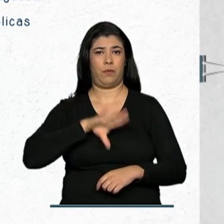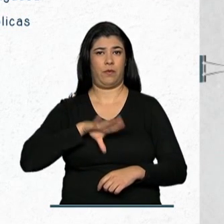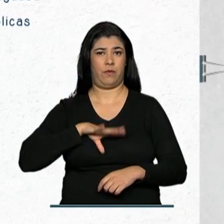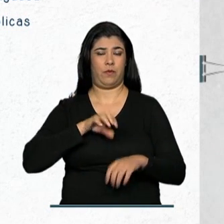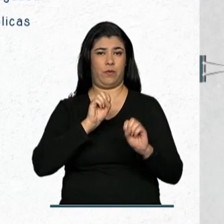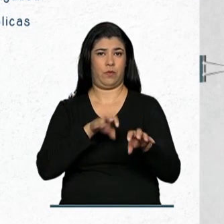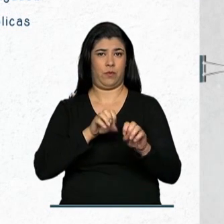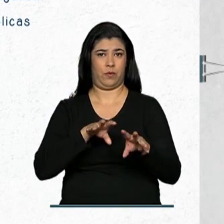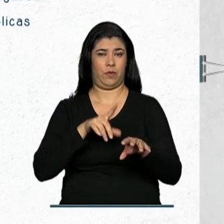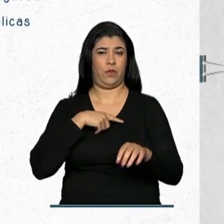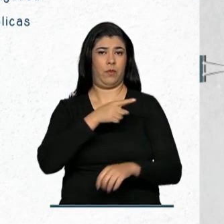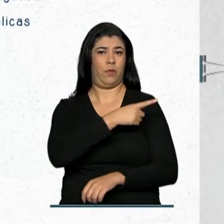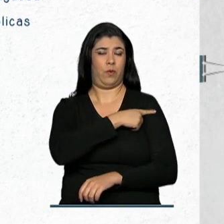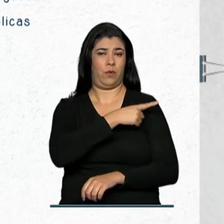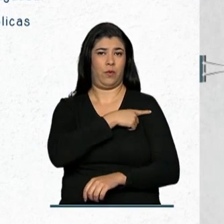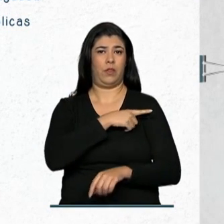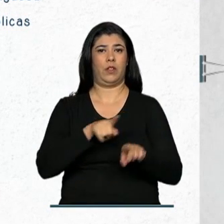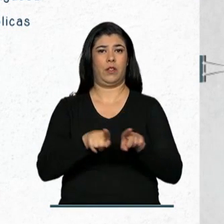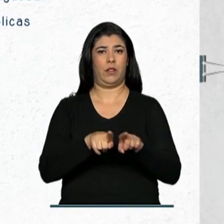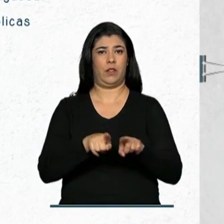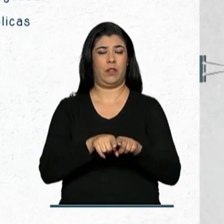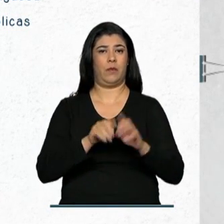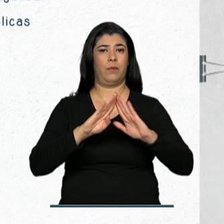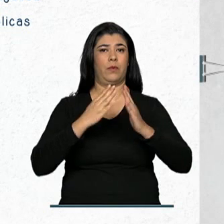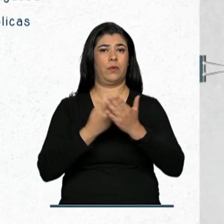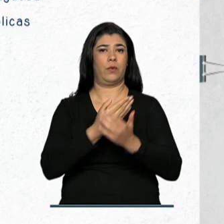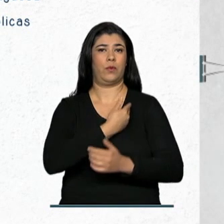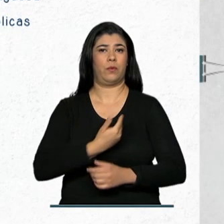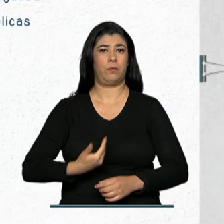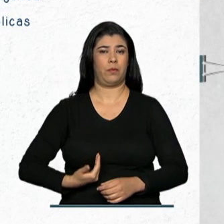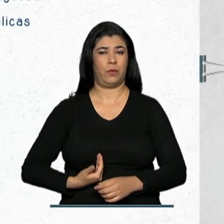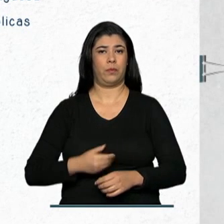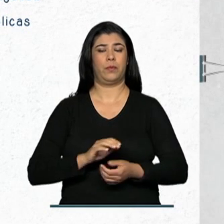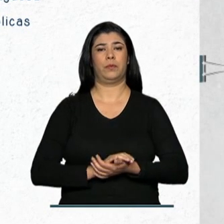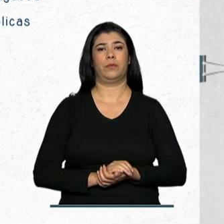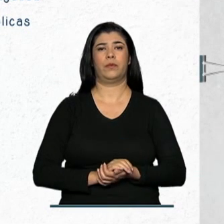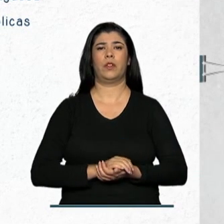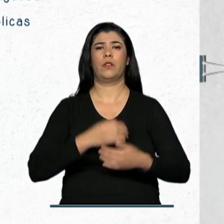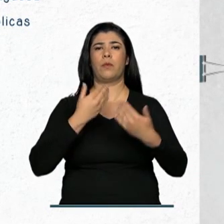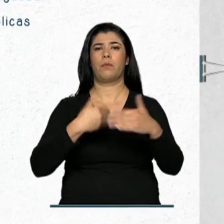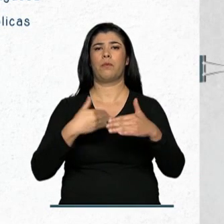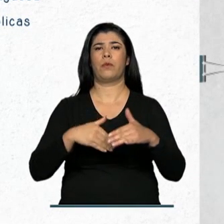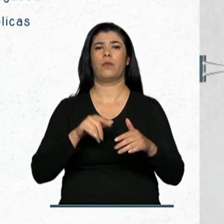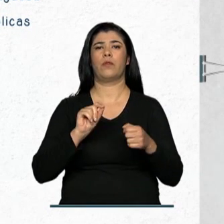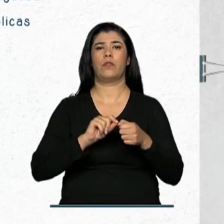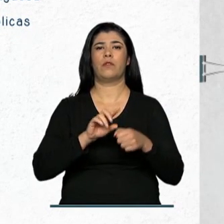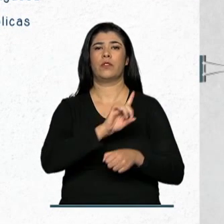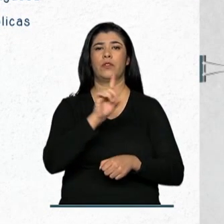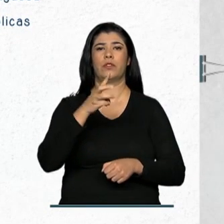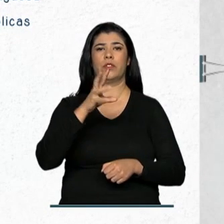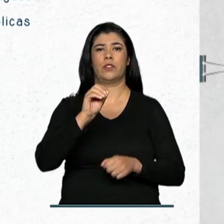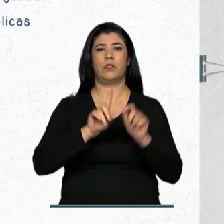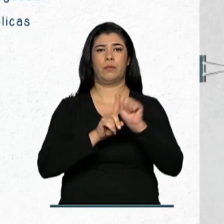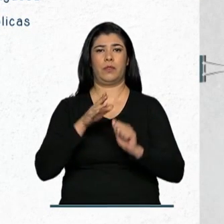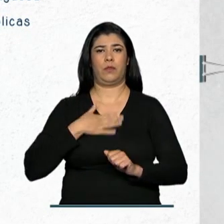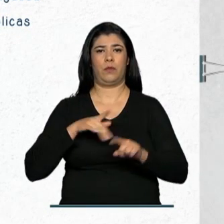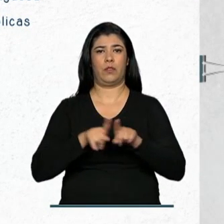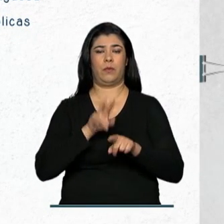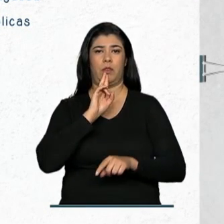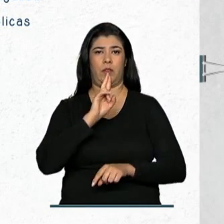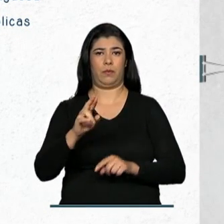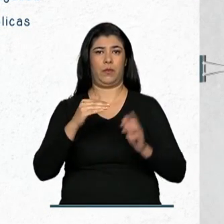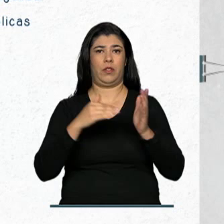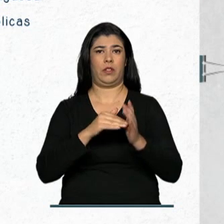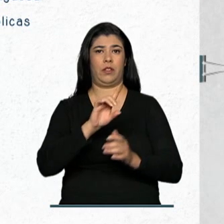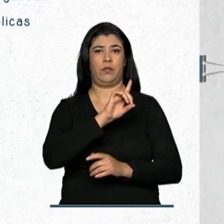língua portuguesa do ensino fundamental em escola da rede pública de ensino. O exame será realizado no dia 30 de agosto e o